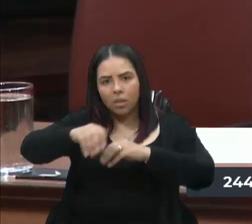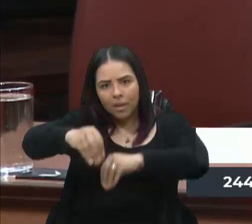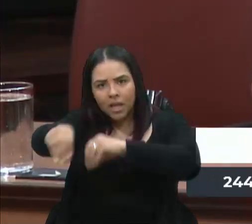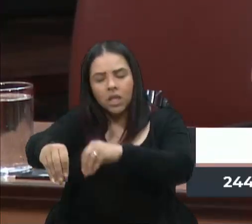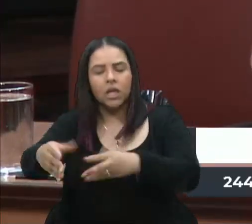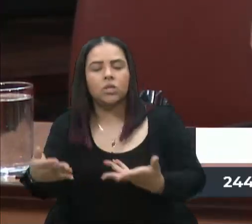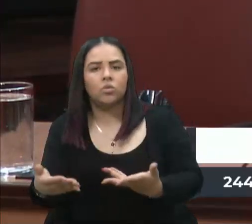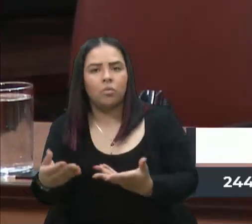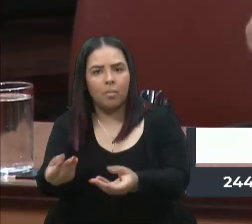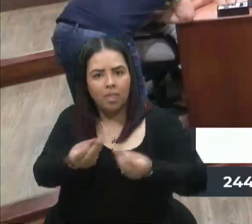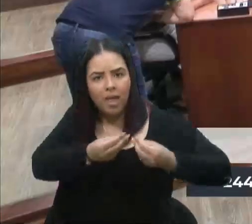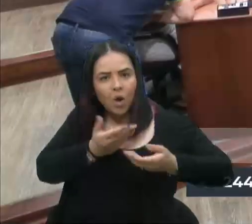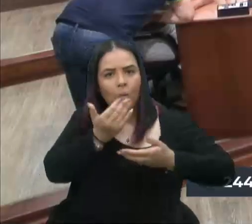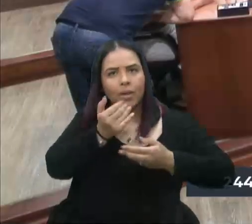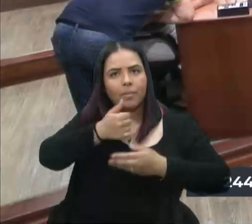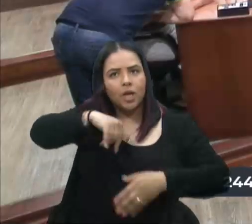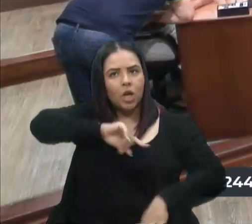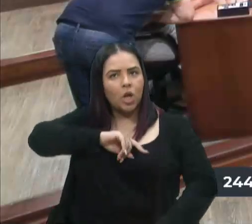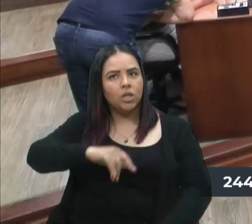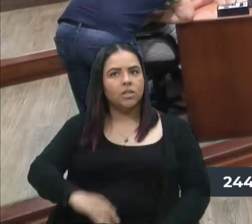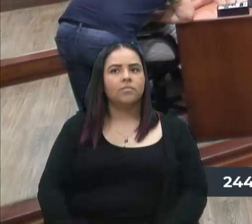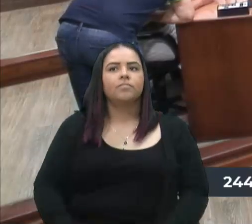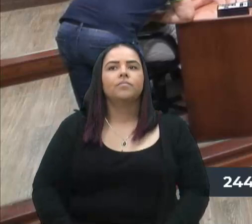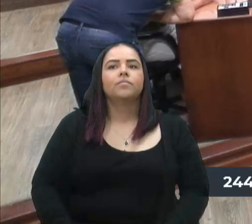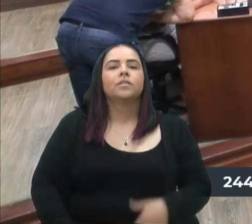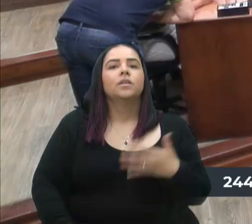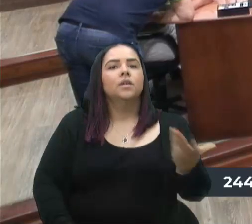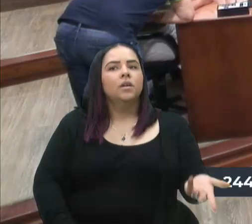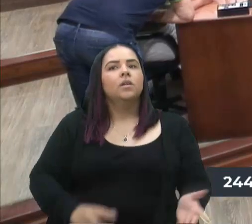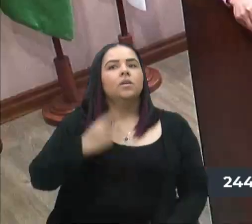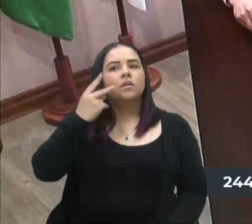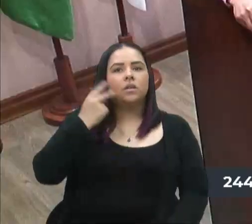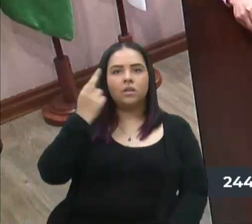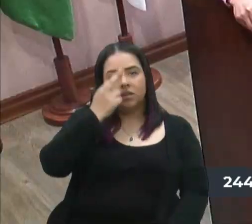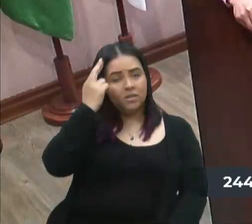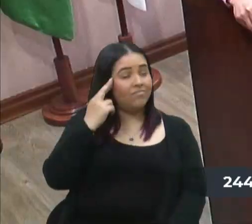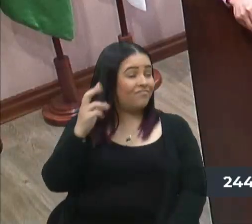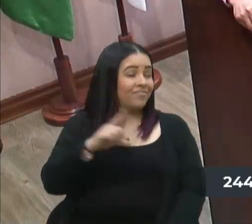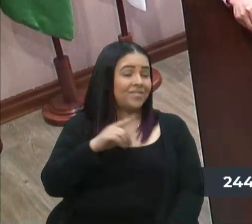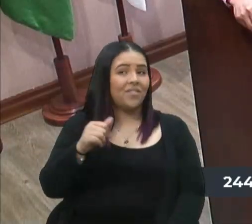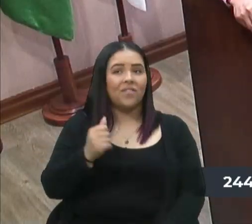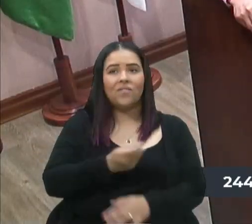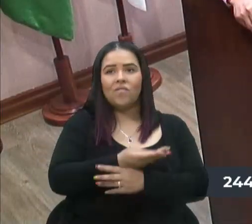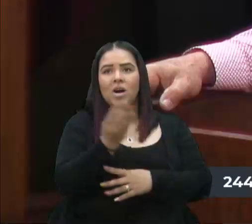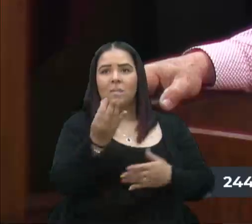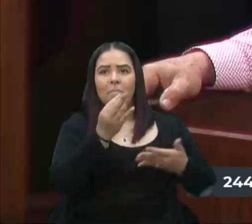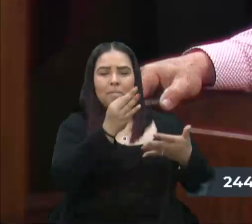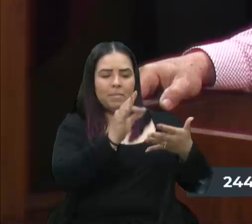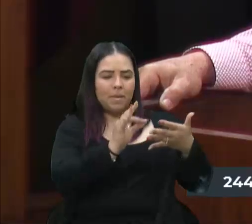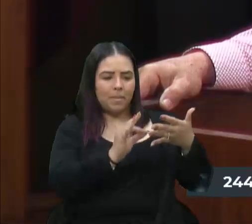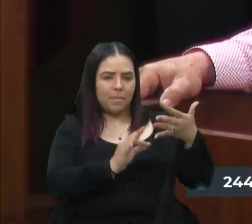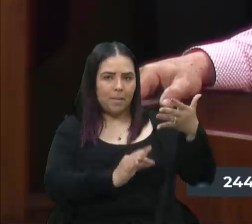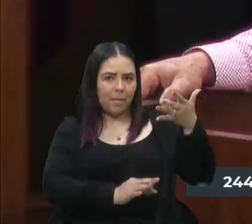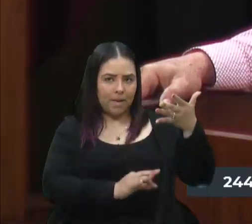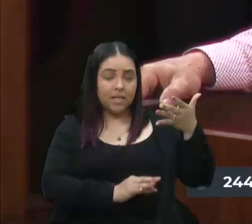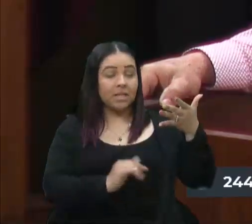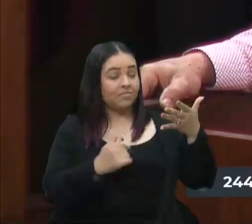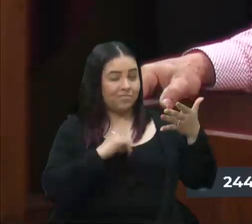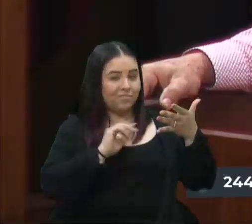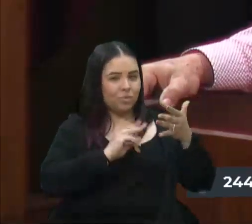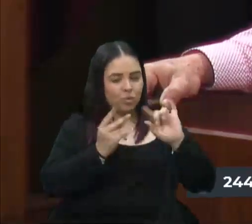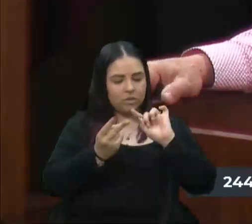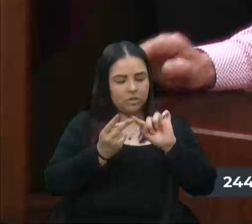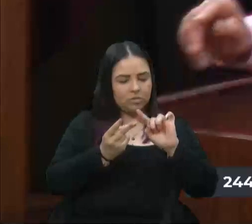vereador. Mas, vereador Rafael, temos vários pontos, porque eu vou entrar agora no